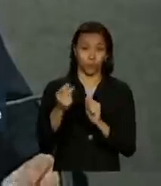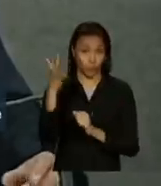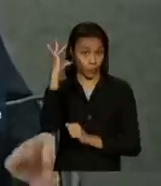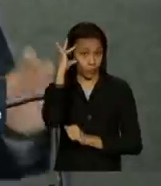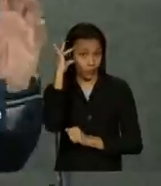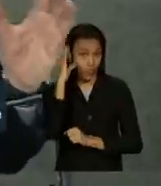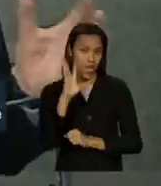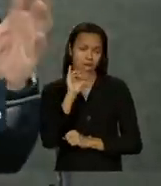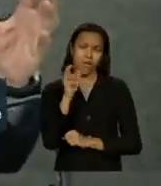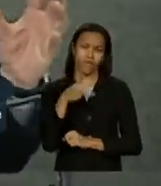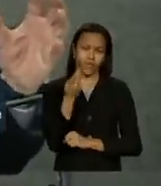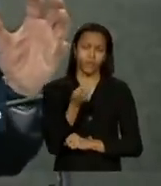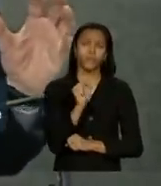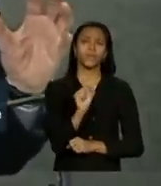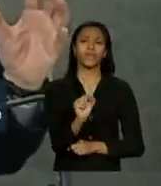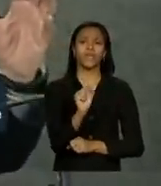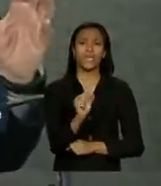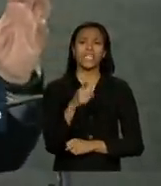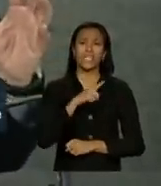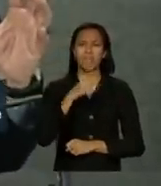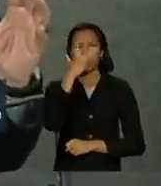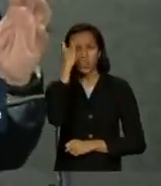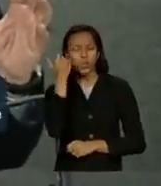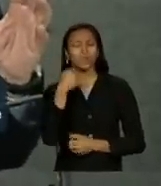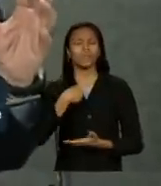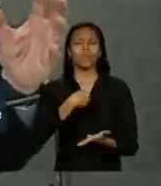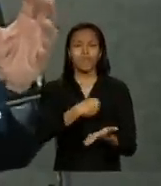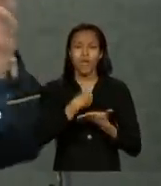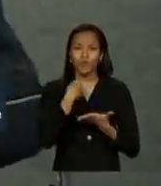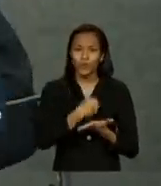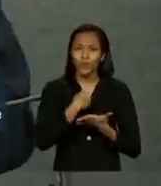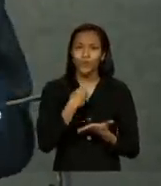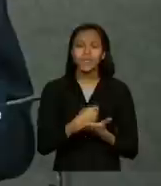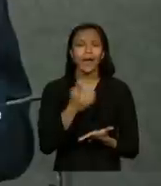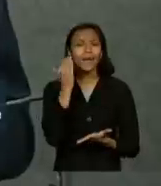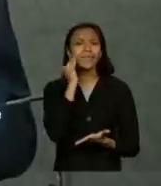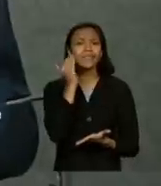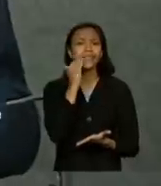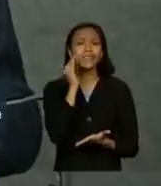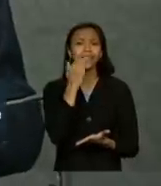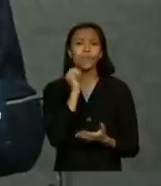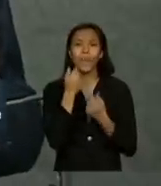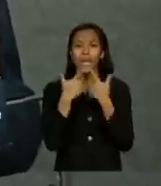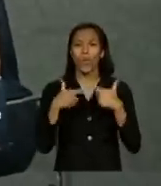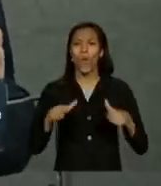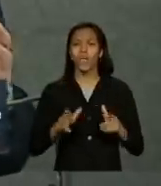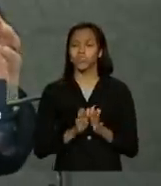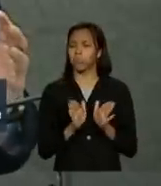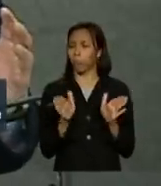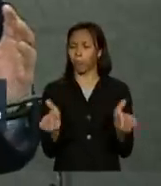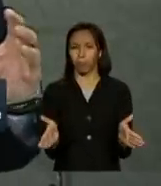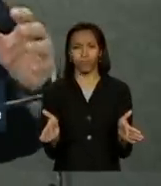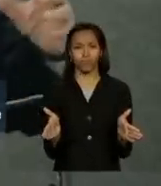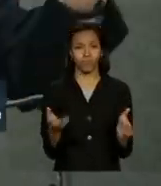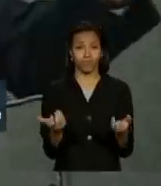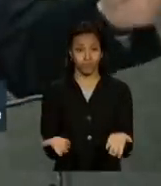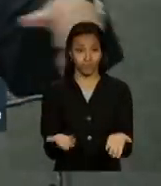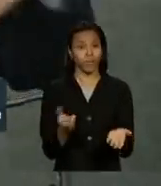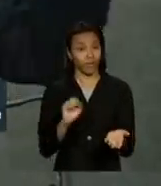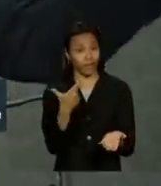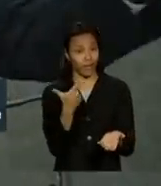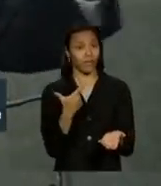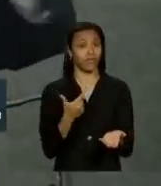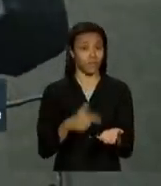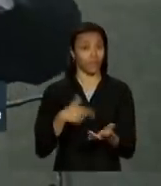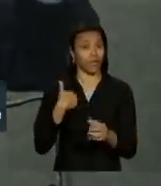perfil eu dizia assim ó tem que ter tem que ter gente que me ajude a entender a dupla linguagem tá certo né vamos dizer Lógico que eu